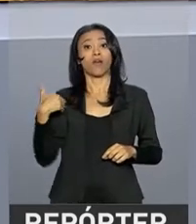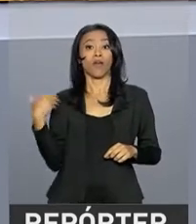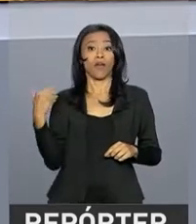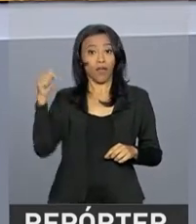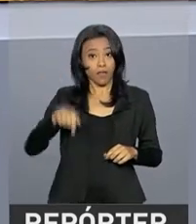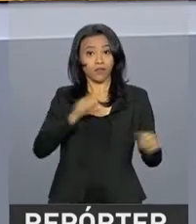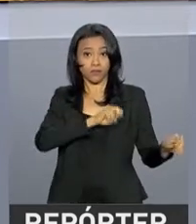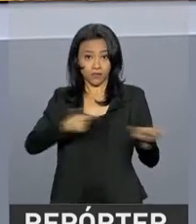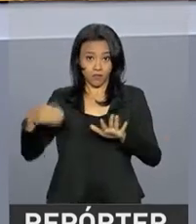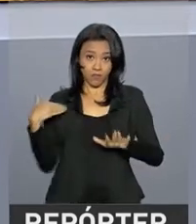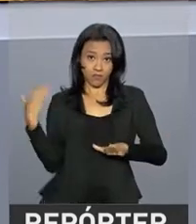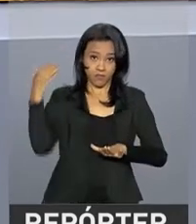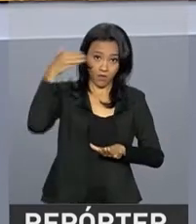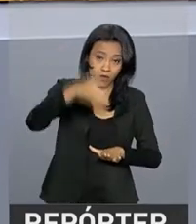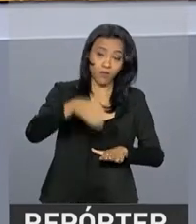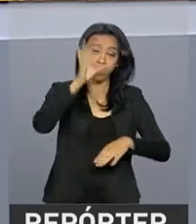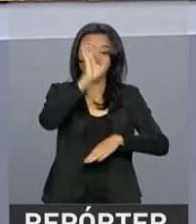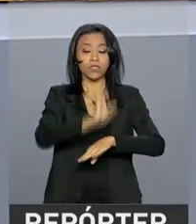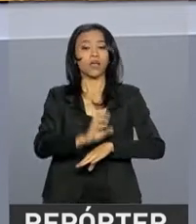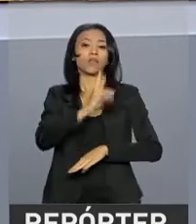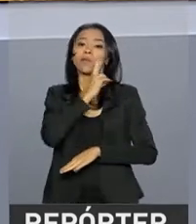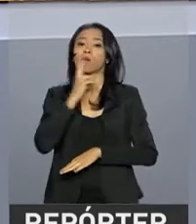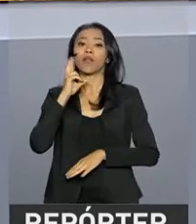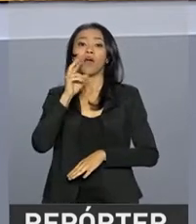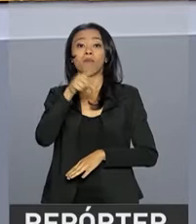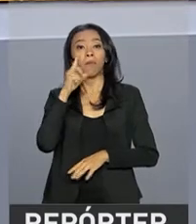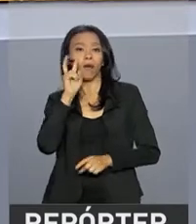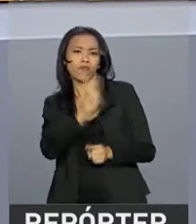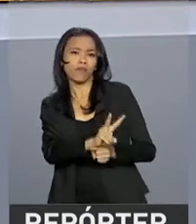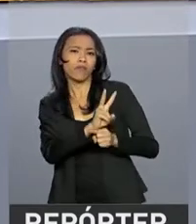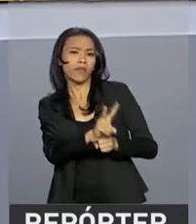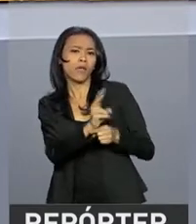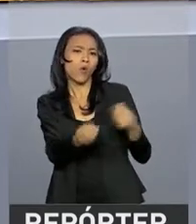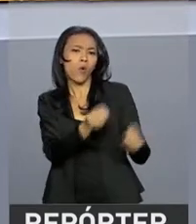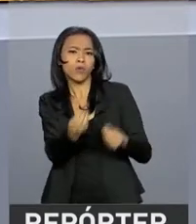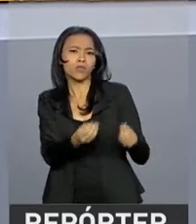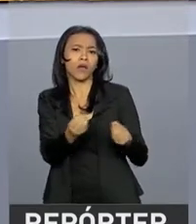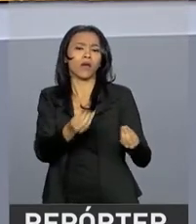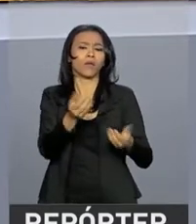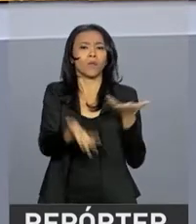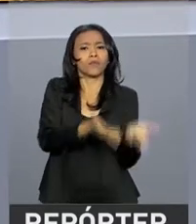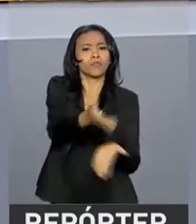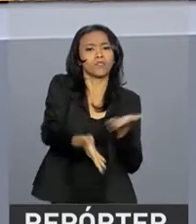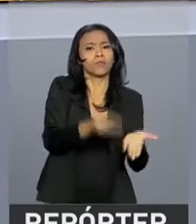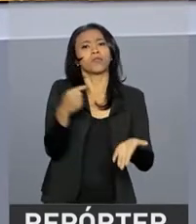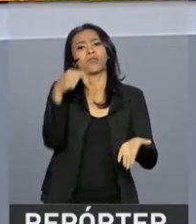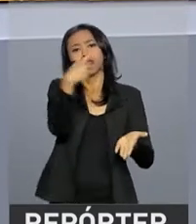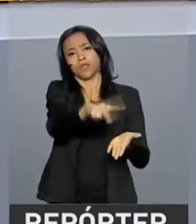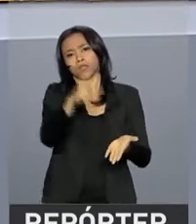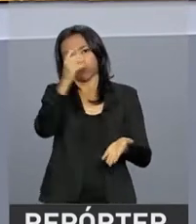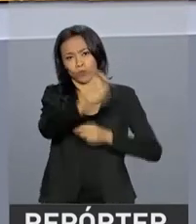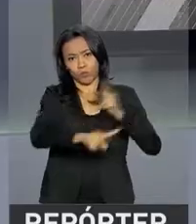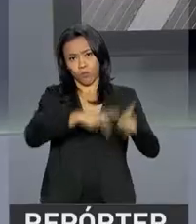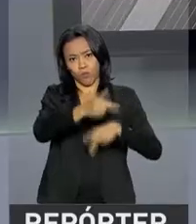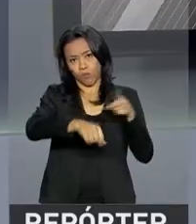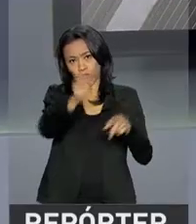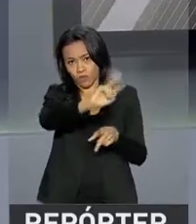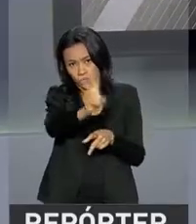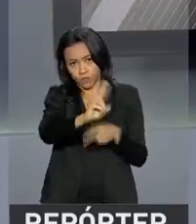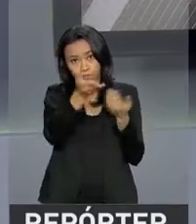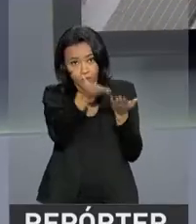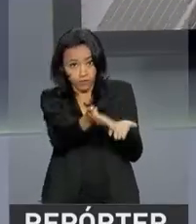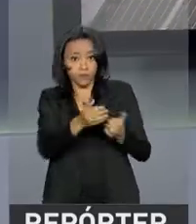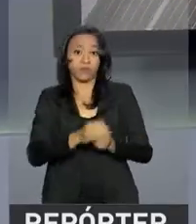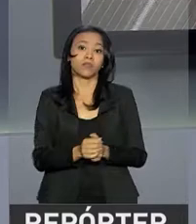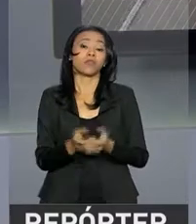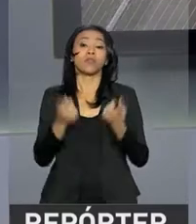para acompanhar de perto o trabalho humanitário que o governo brasileiro está prestando aos refugiados venezuelanos e